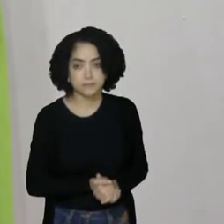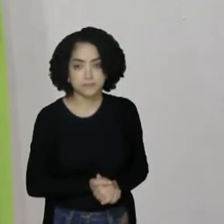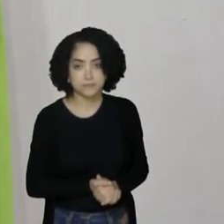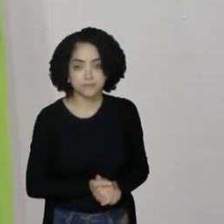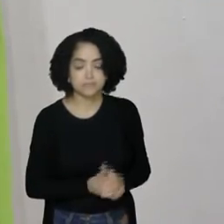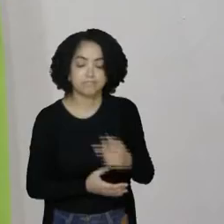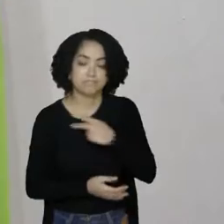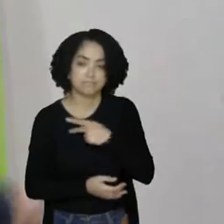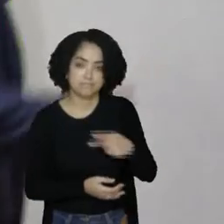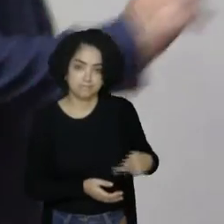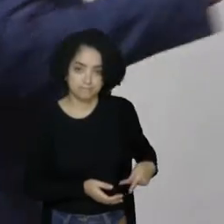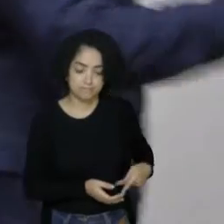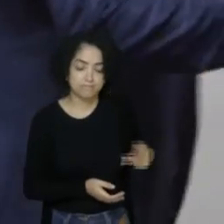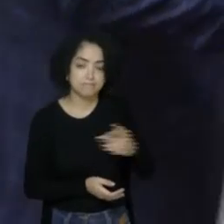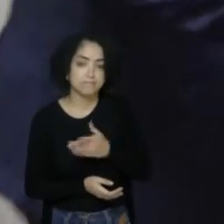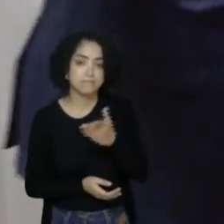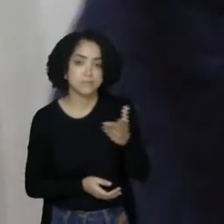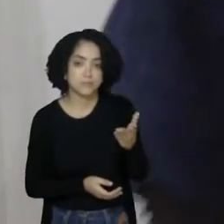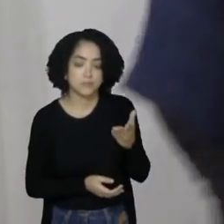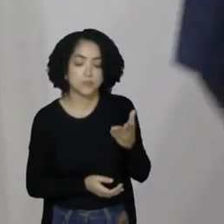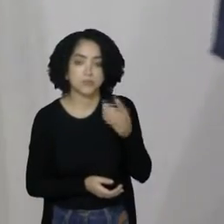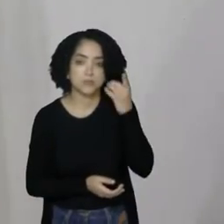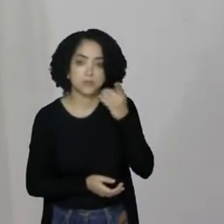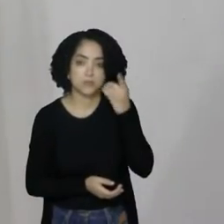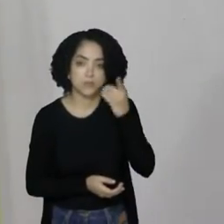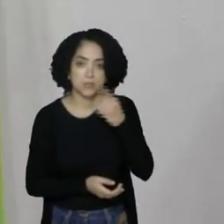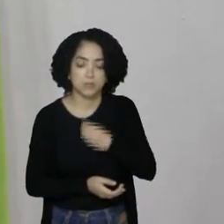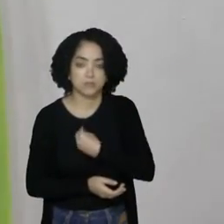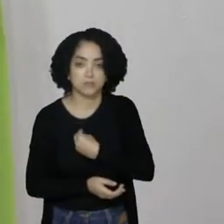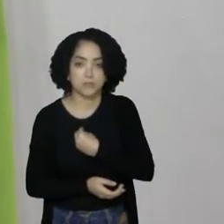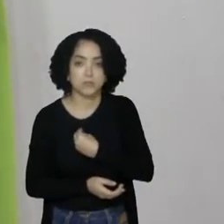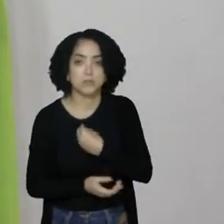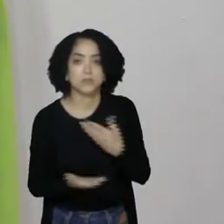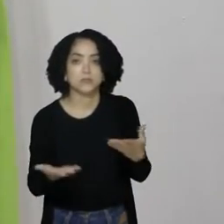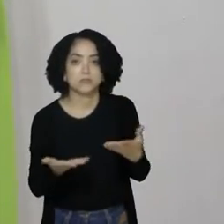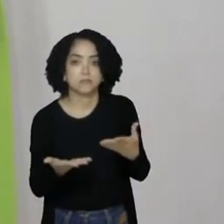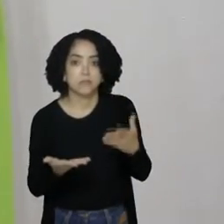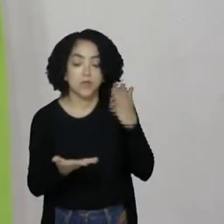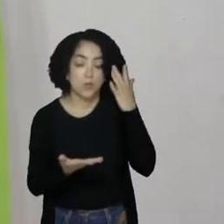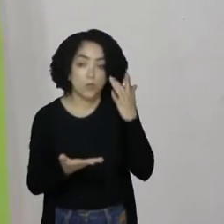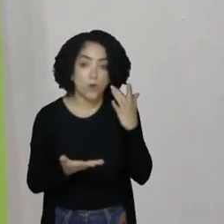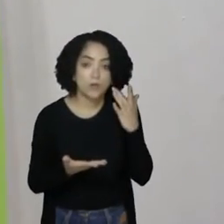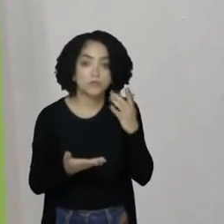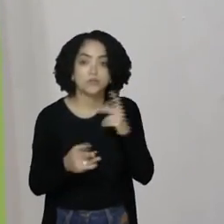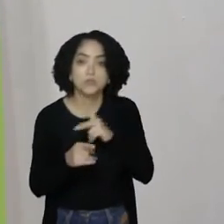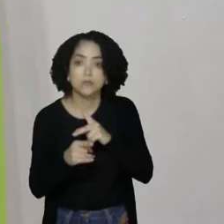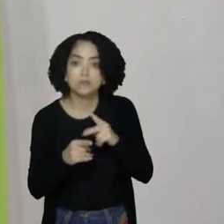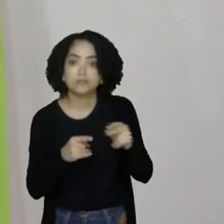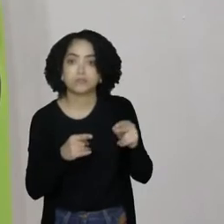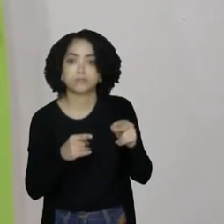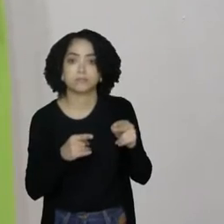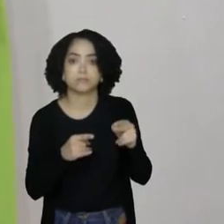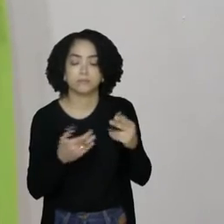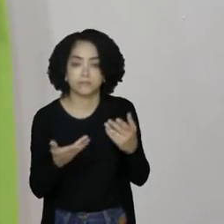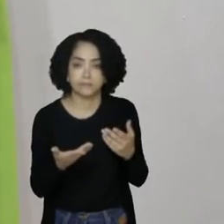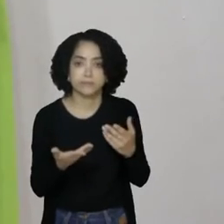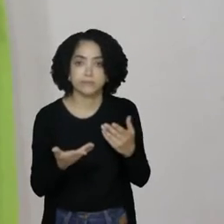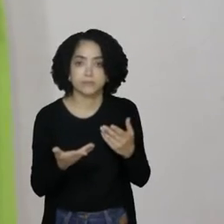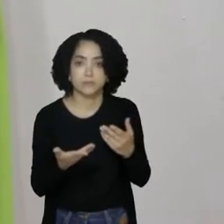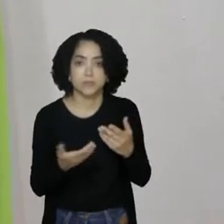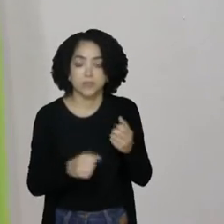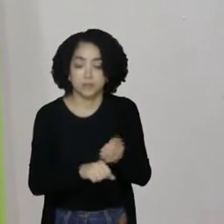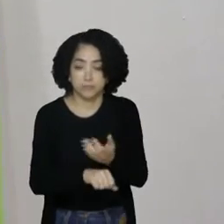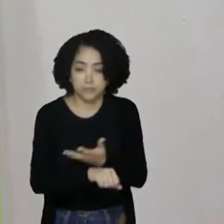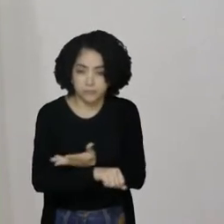presidente, caros colegas. Eu acho que eu fui o campeão em colecionar as moções de repúdio